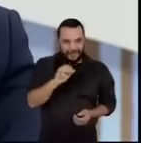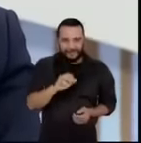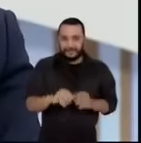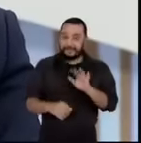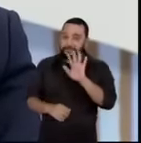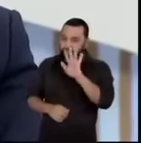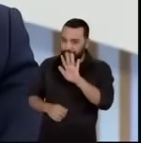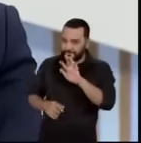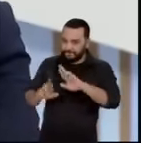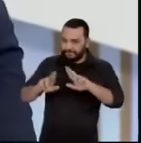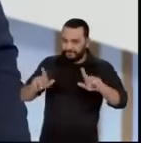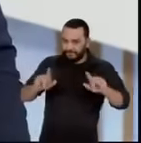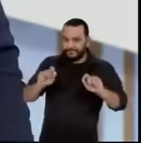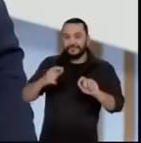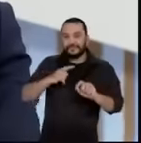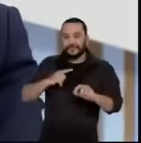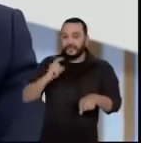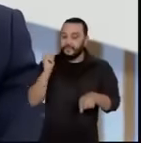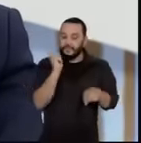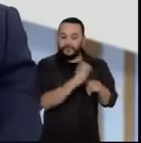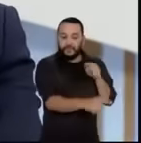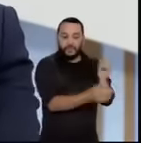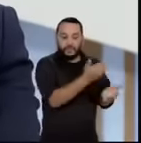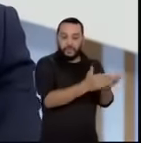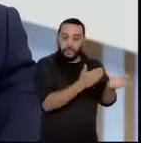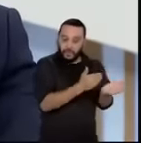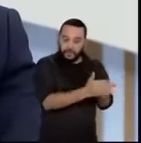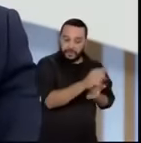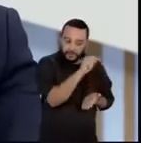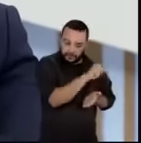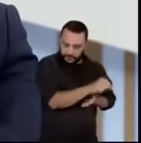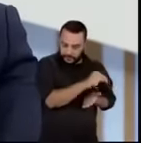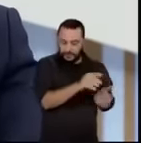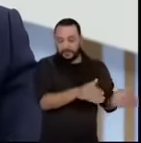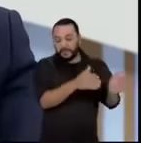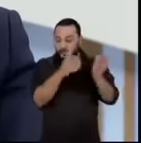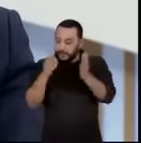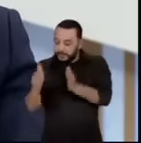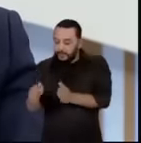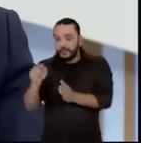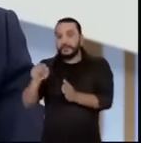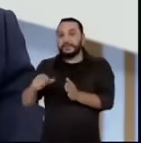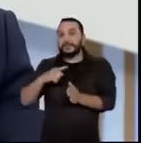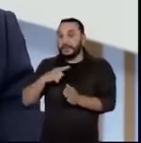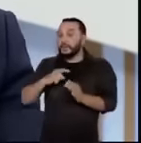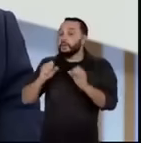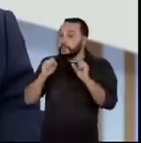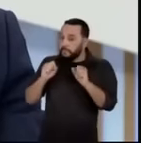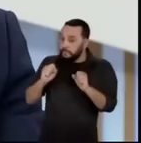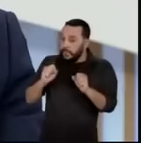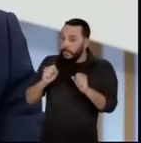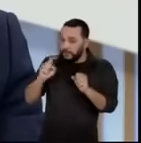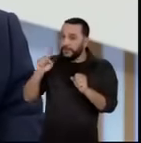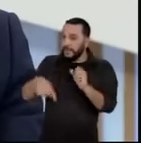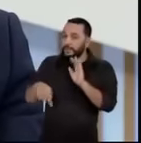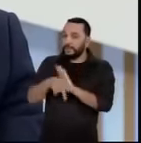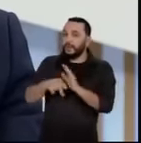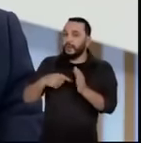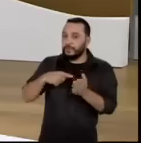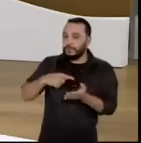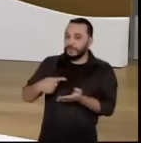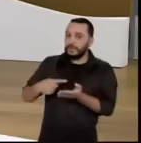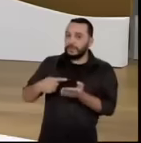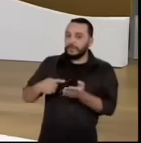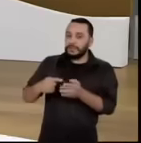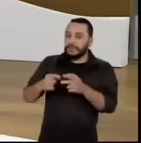uma diferenciação. Uma coisa é as queimadas terem se iniciado. Outra coisa é a colocação da hipótese disso ter sido uma atividade concertada. Me